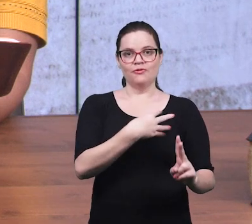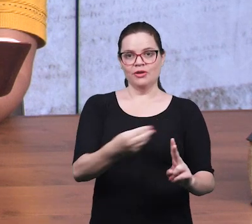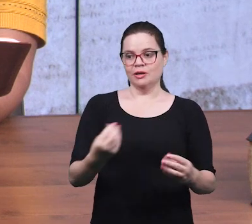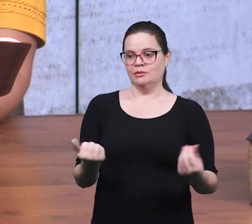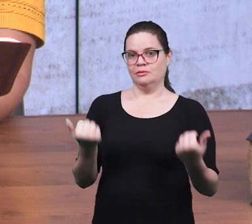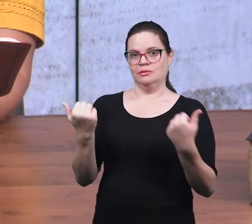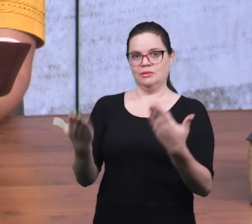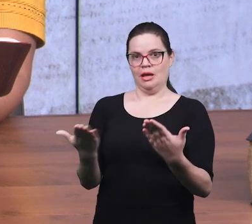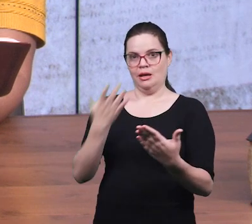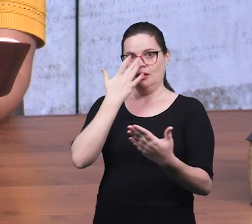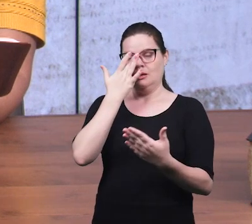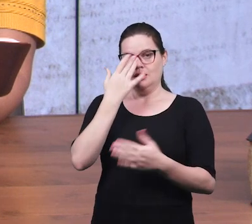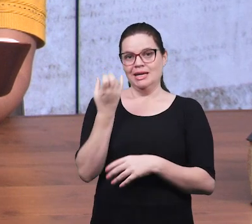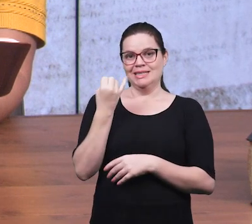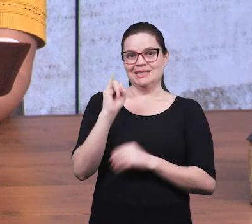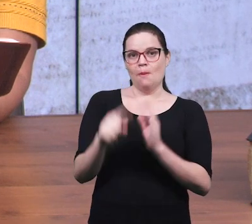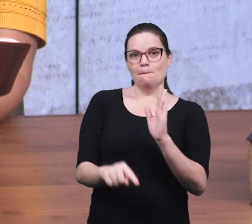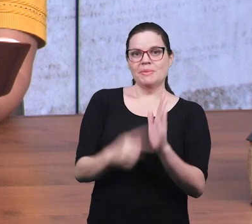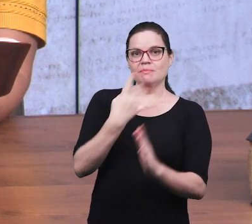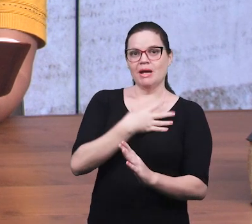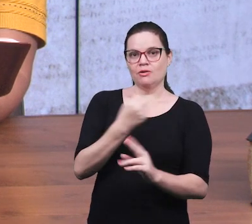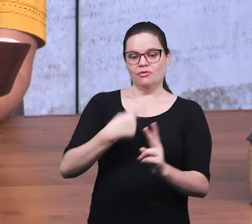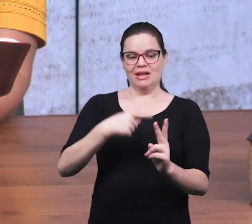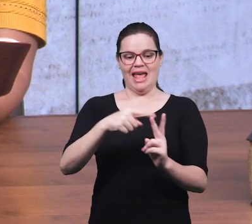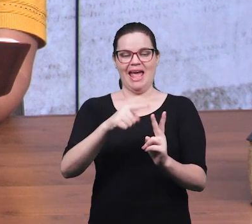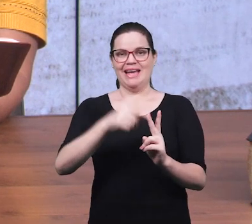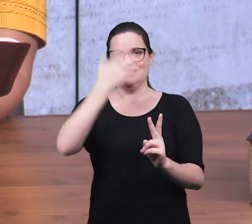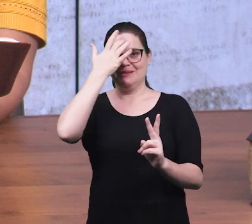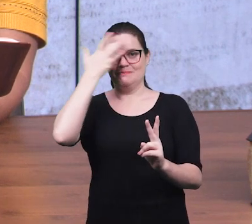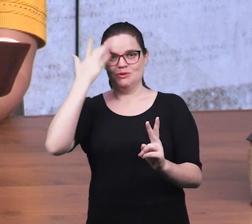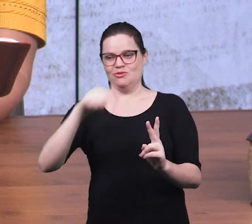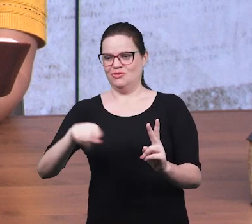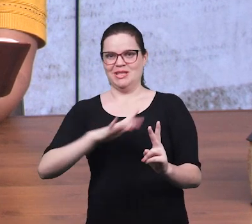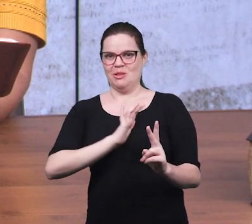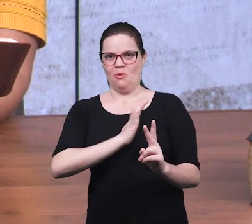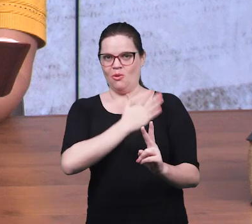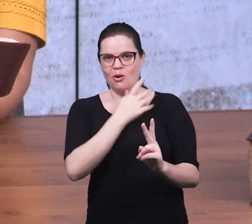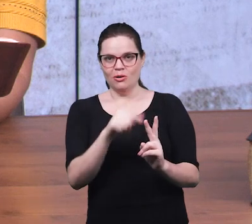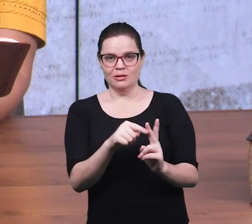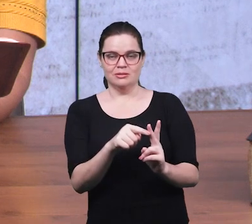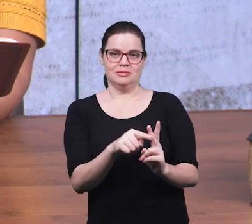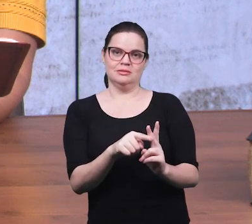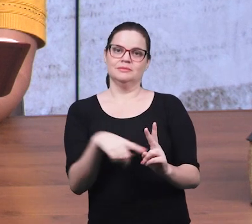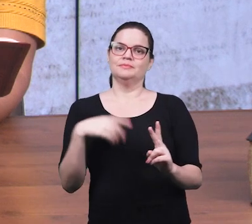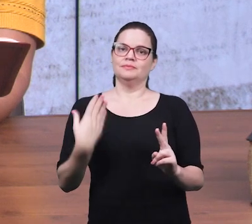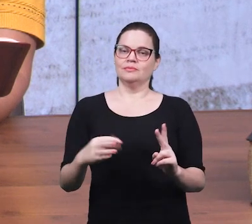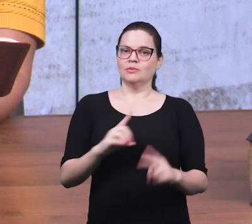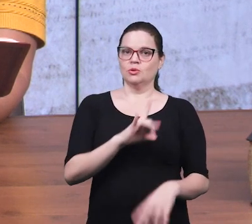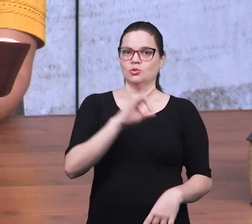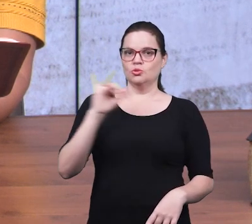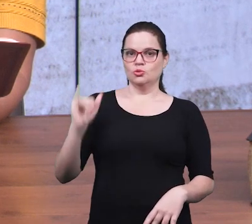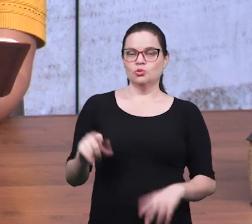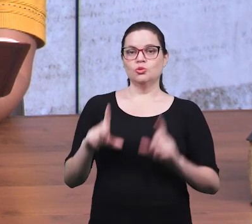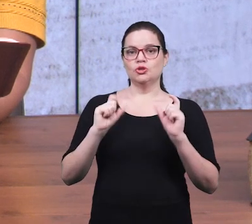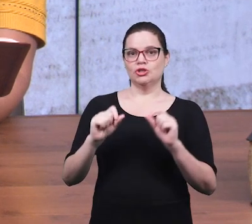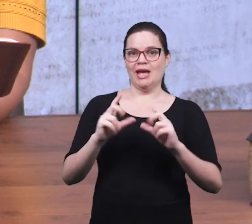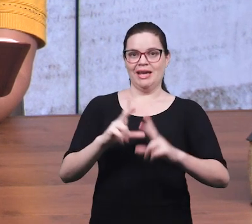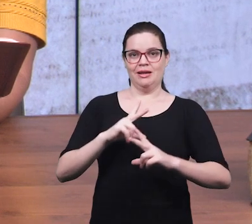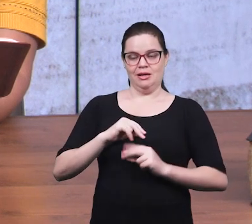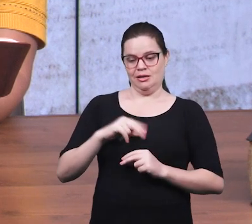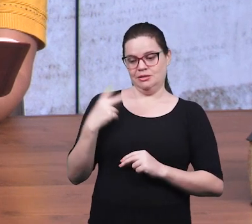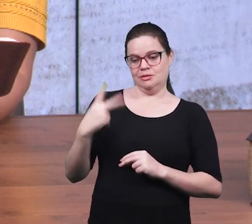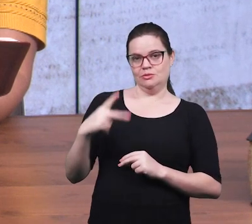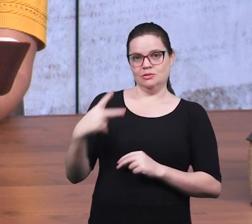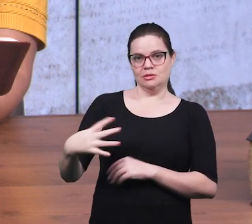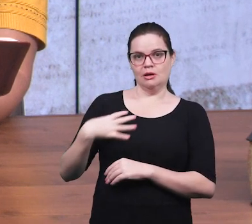primogênito for da aborrecida, será que, no dia em que fizer herdar a seus filhos o